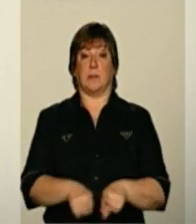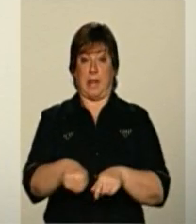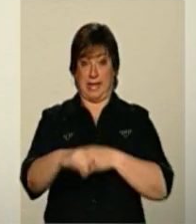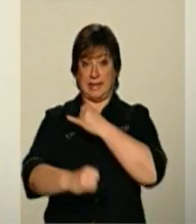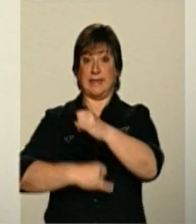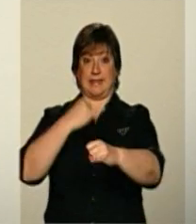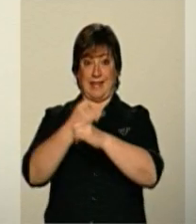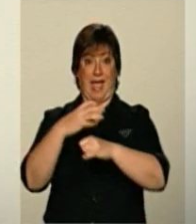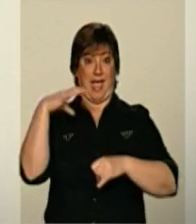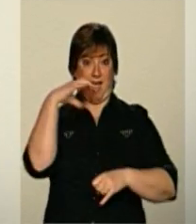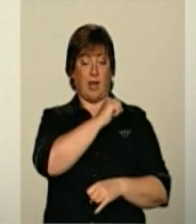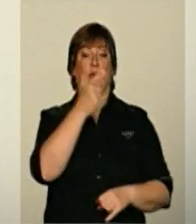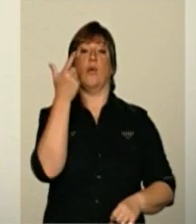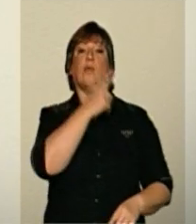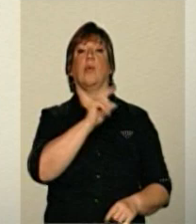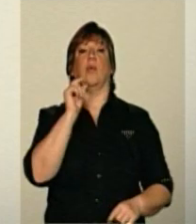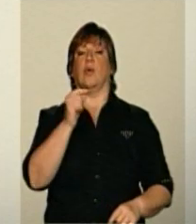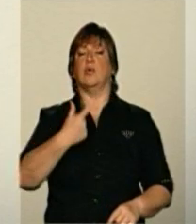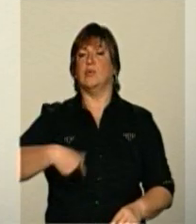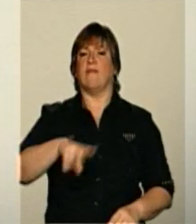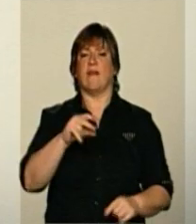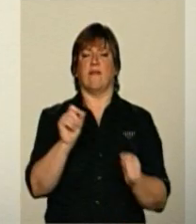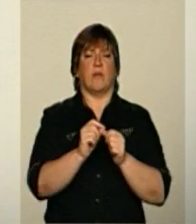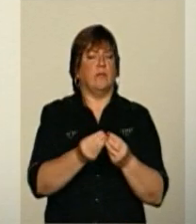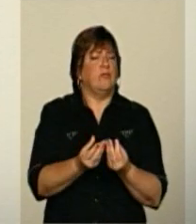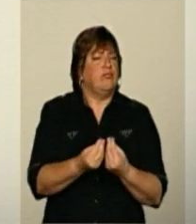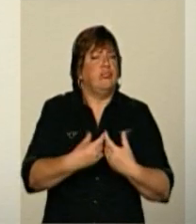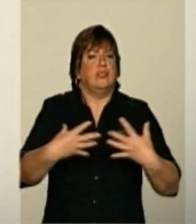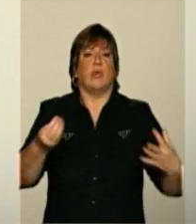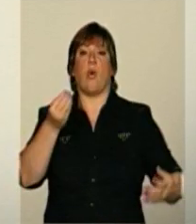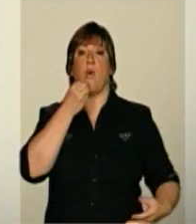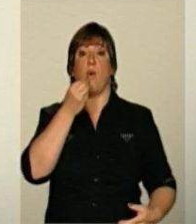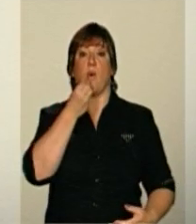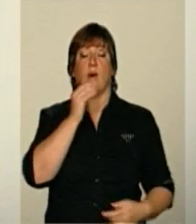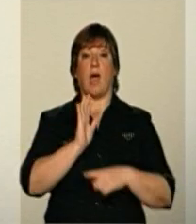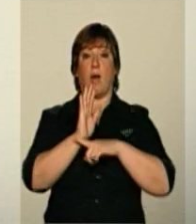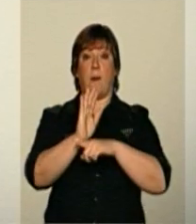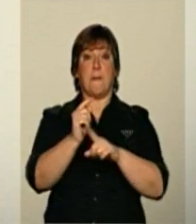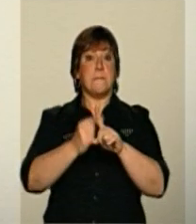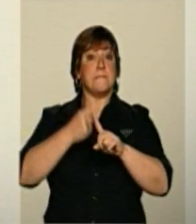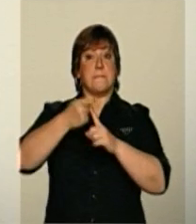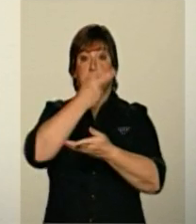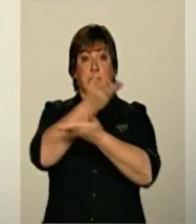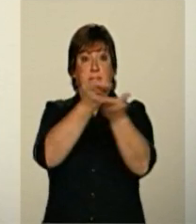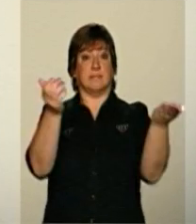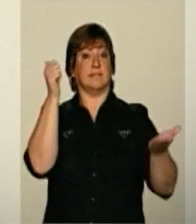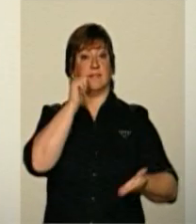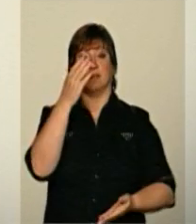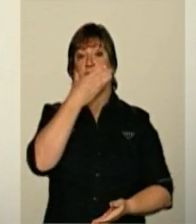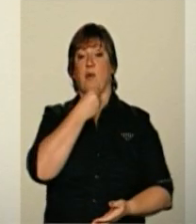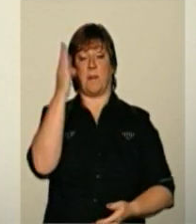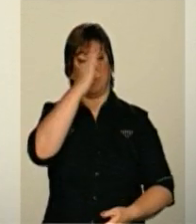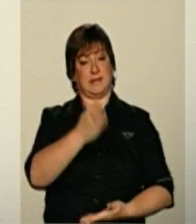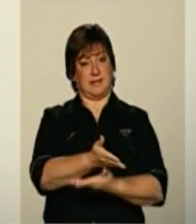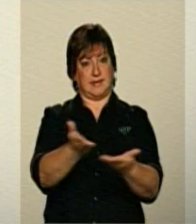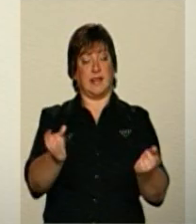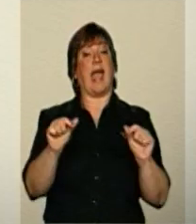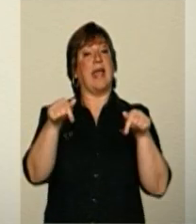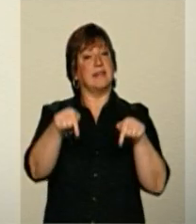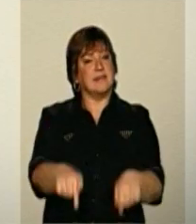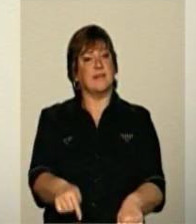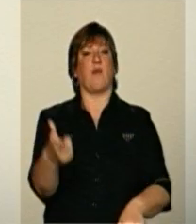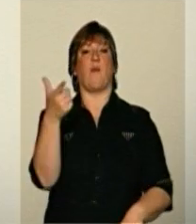rápida nós vamos criar inúmeras oportunidades para mais brasileiros e para mais brasileiras e